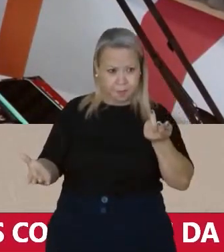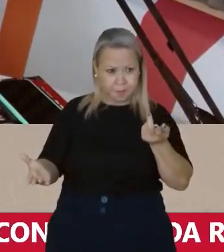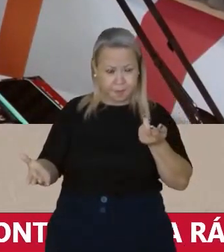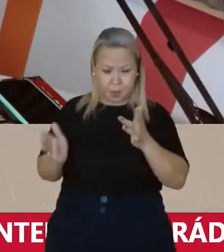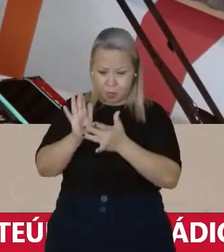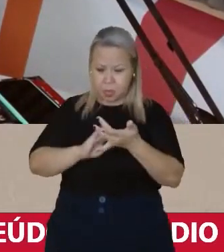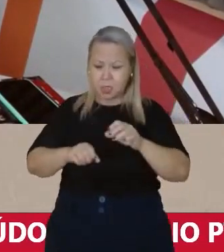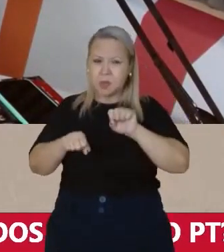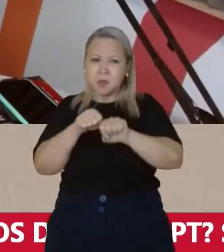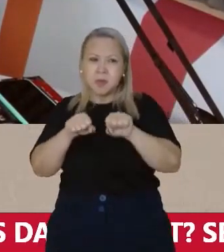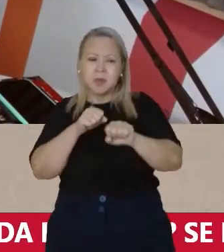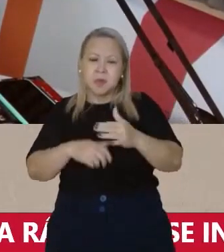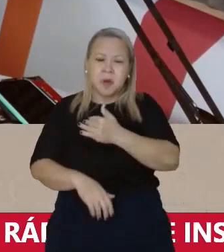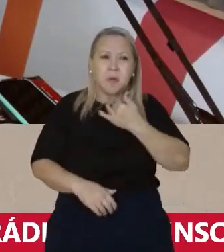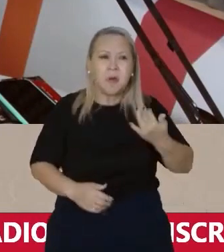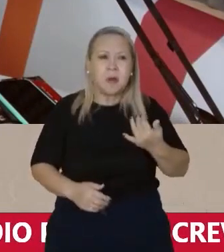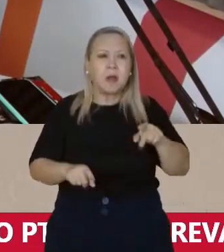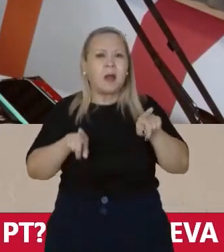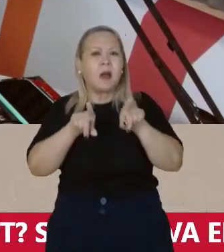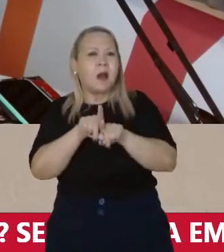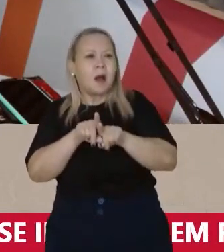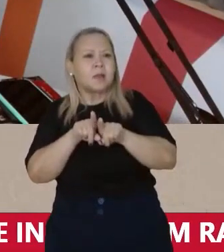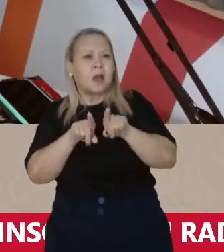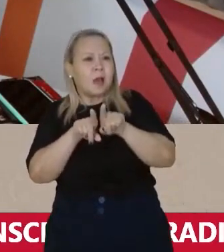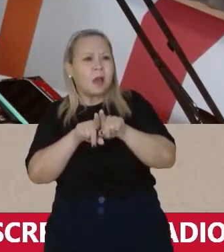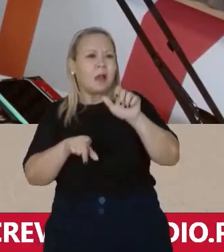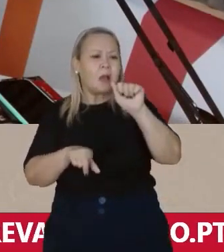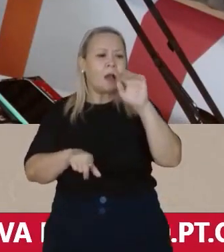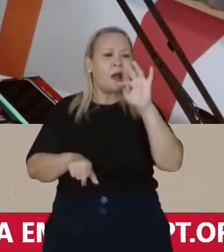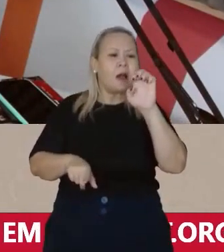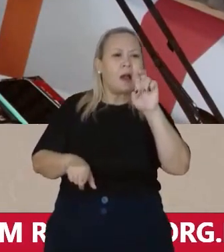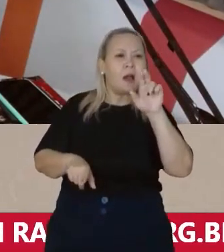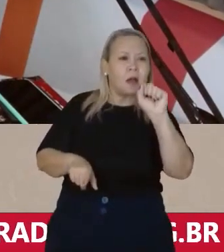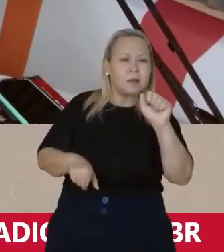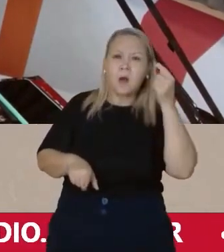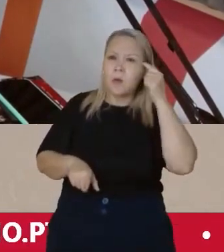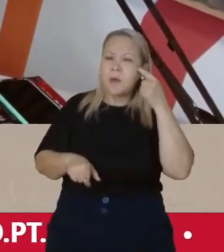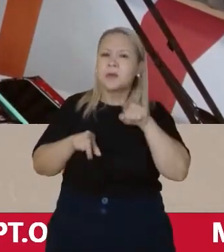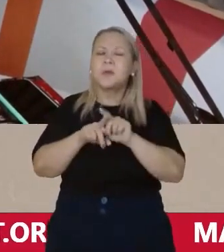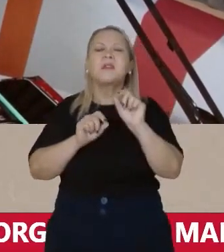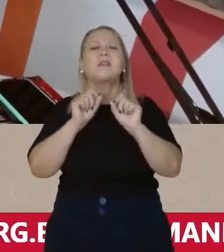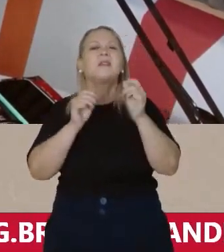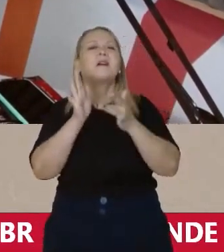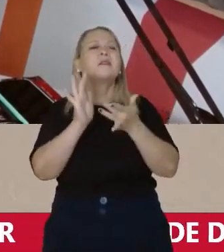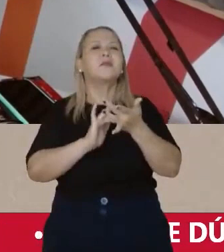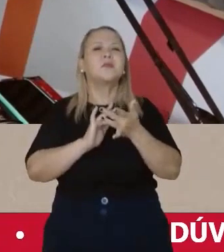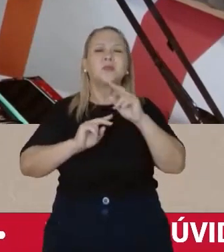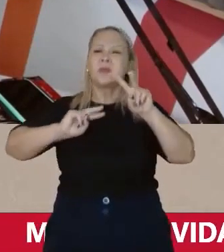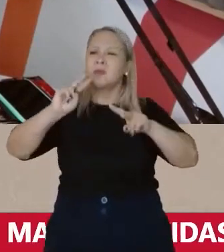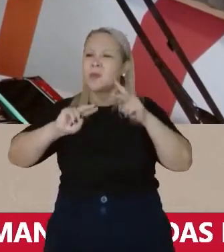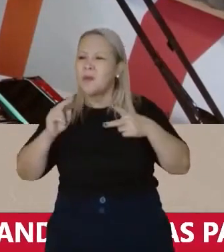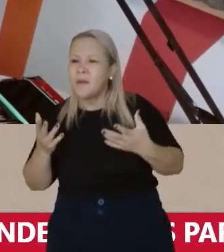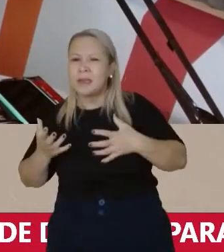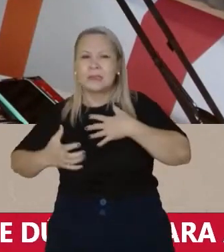pensando. Aí até os ateus estão pensando, não, vou pesquisar quem é esse Jesus que os evangélicos, católicos, que às vezes eu estou vendo mais